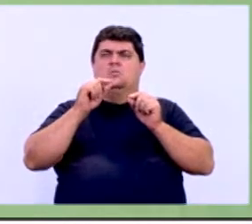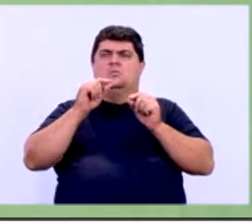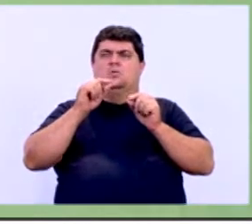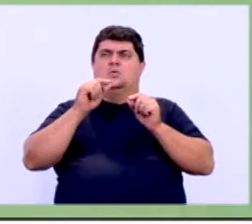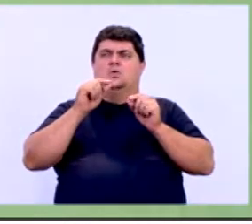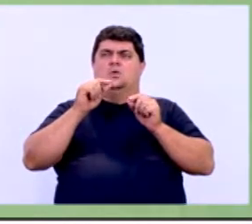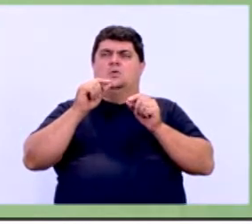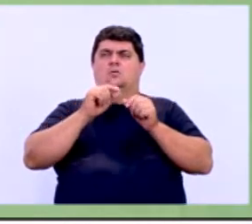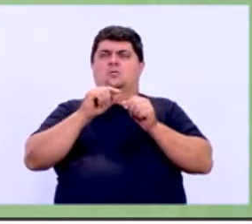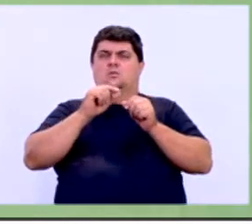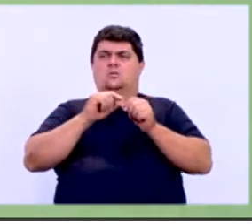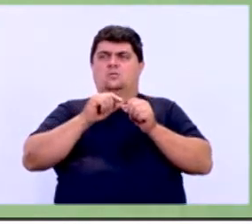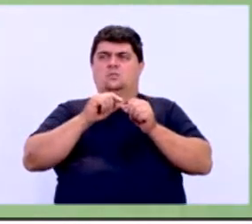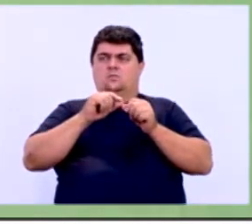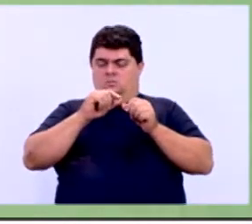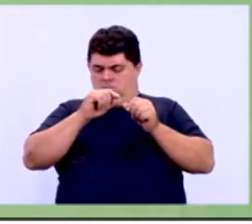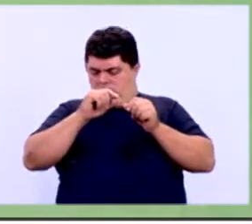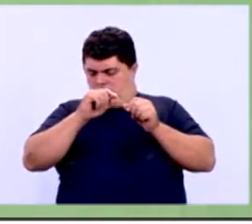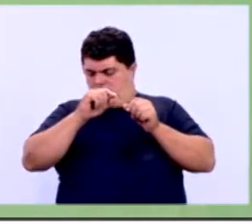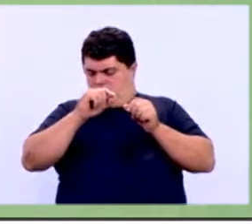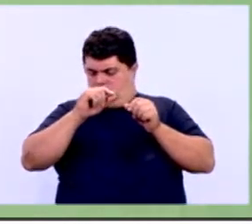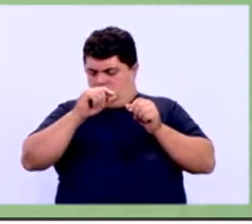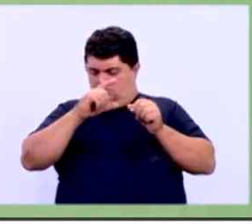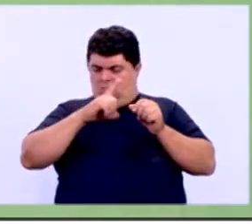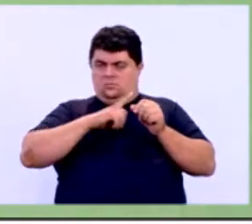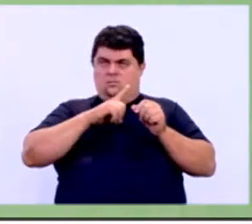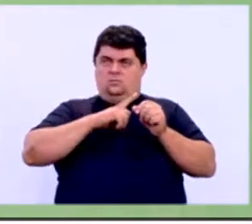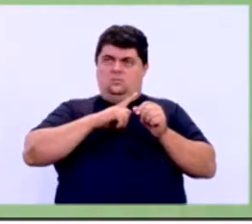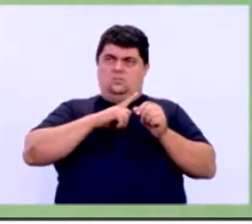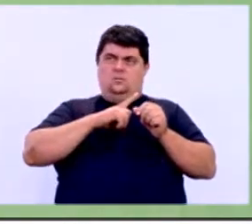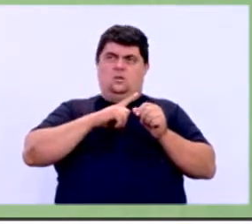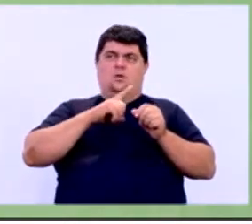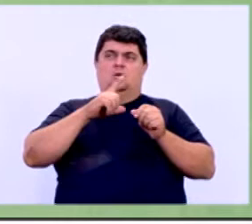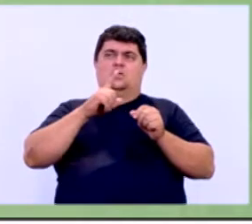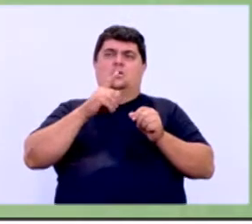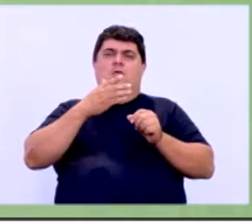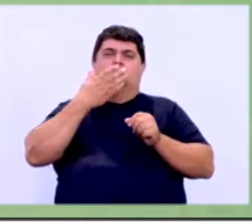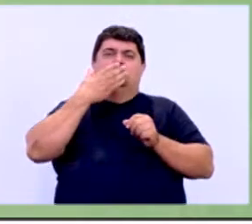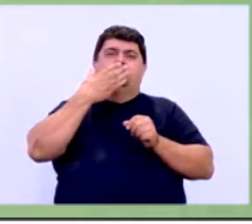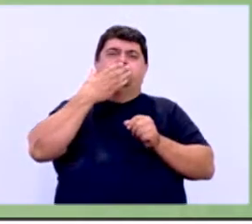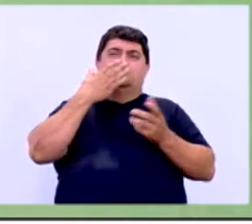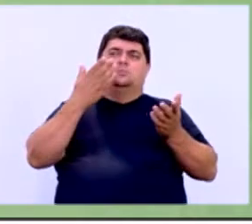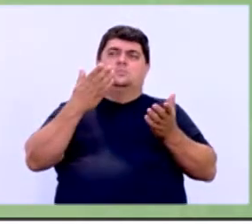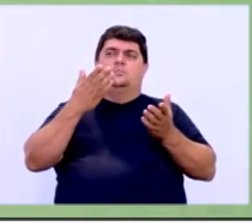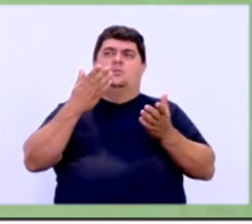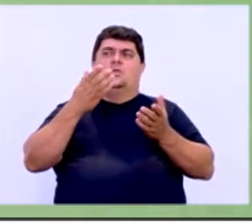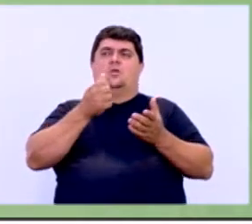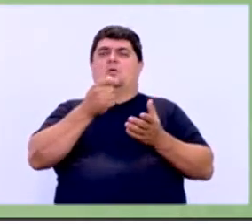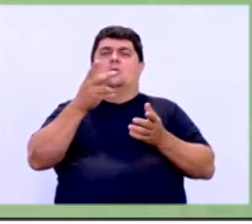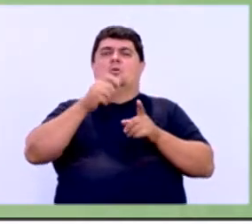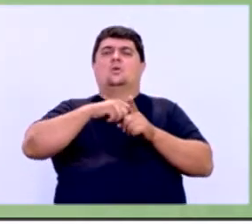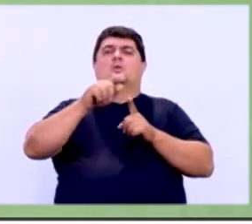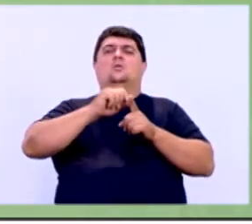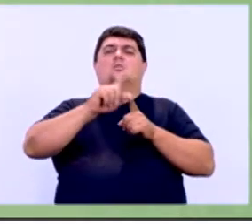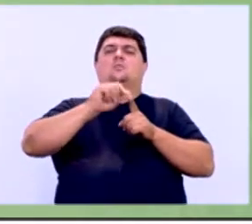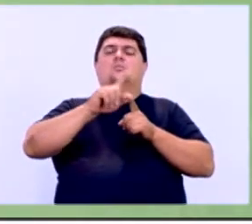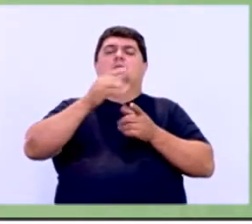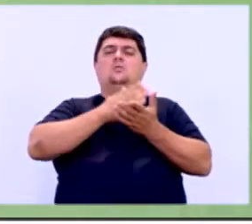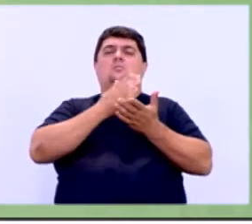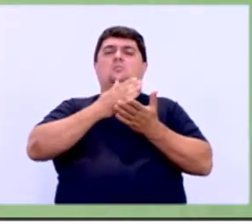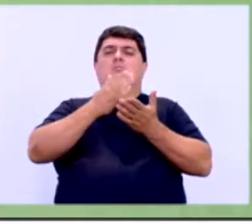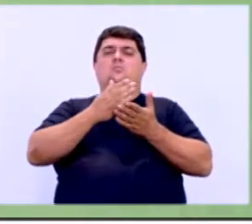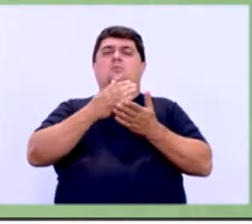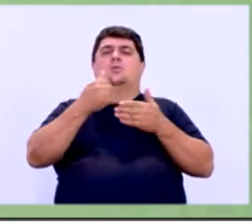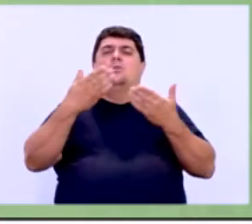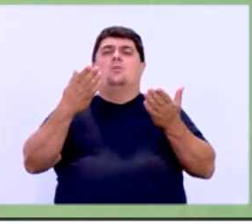influenciar o financiamento em tempo e taxa? Né? Caro aluno, é o tempo de financiamento, é quantos meses eu vou pagar esse financiamento e qual a